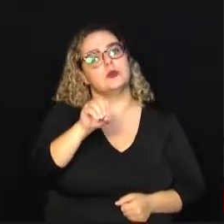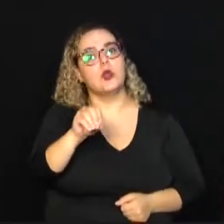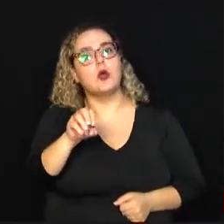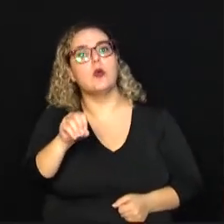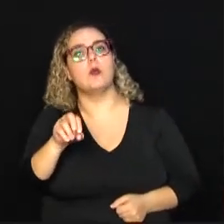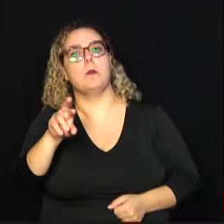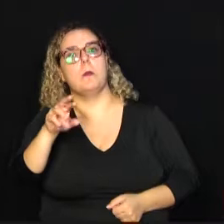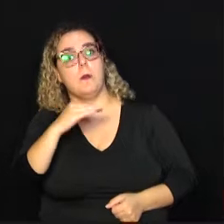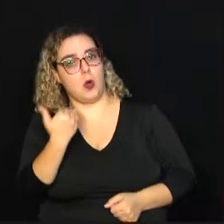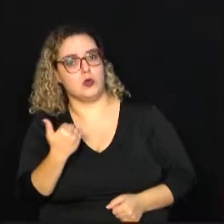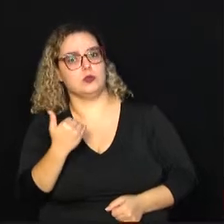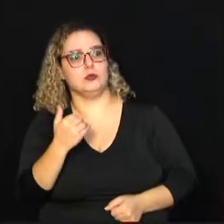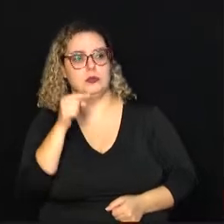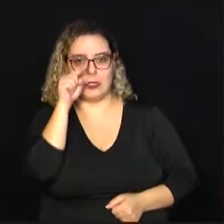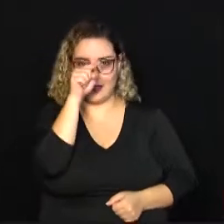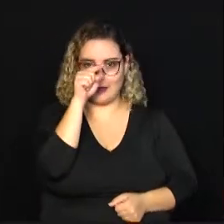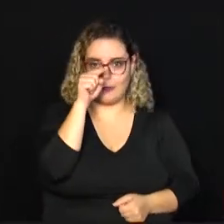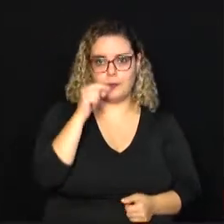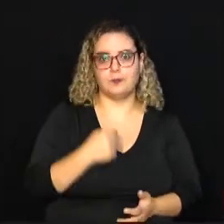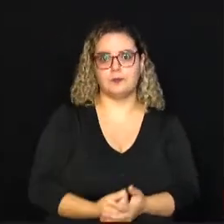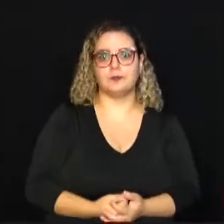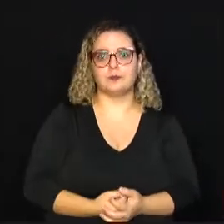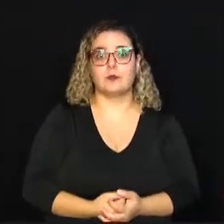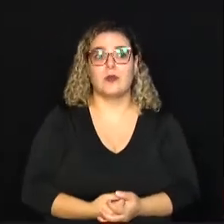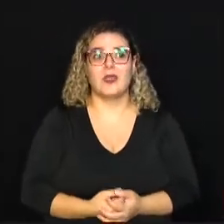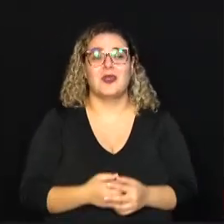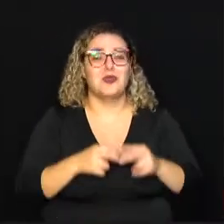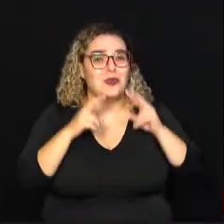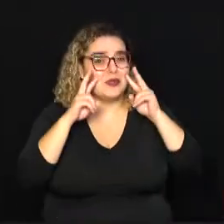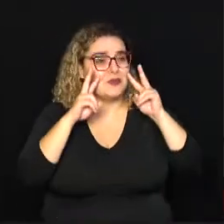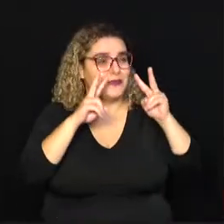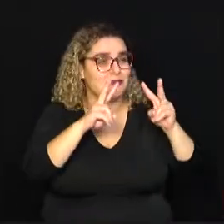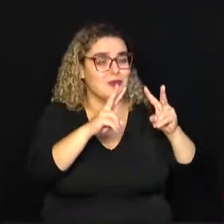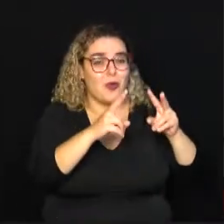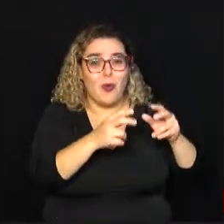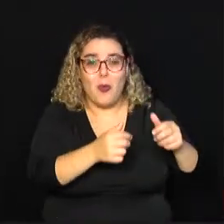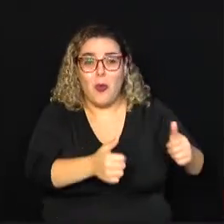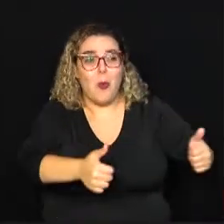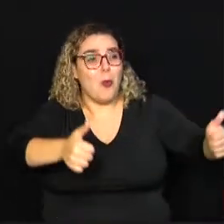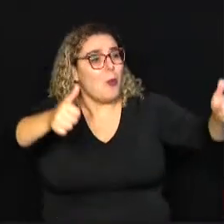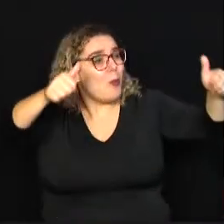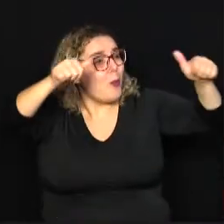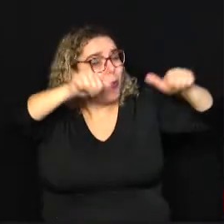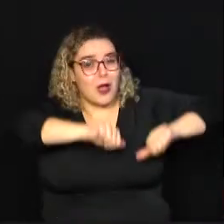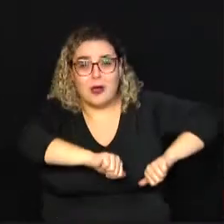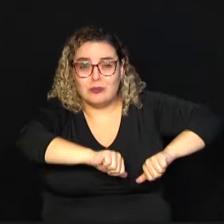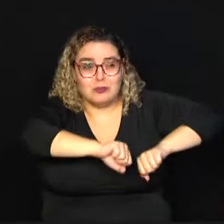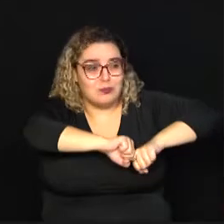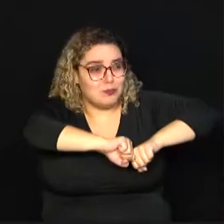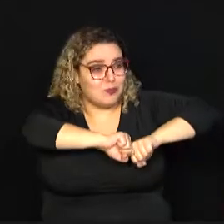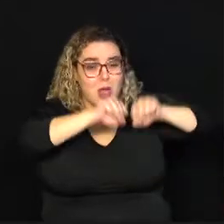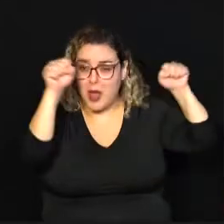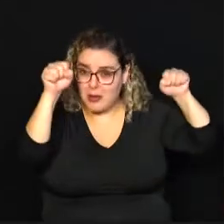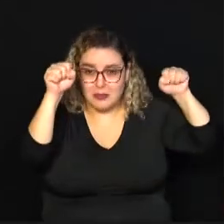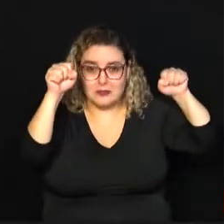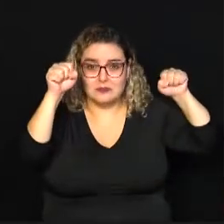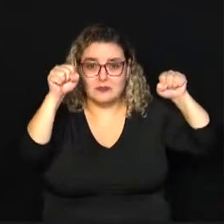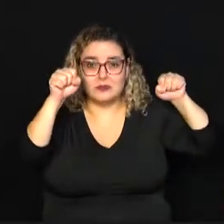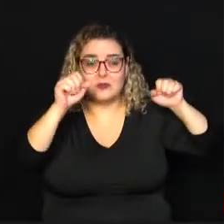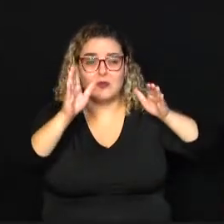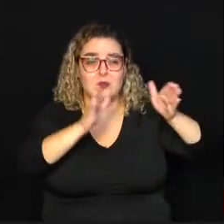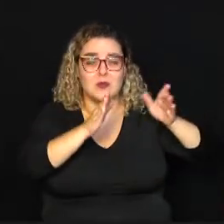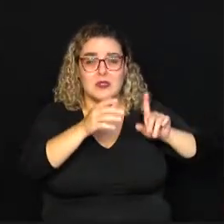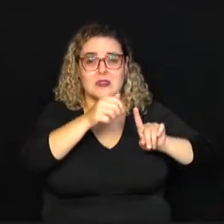primeira onda, e o que nós vimos foi um verdadeiro cataclismo, uma hecatombe que aconteceu na cidade de Manaus, né, ao longo dos meses de